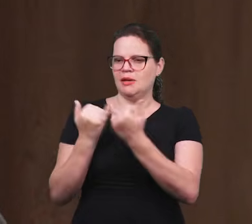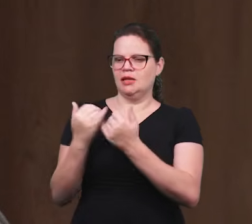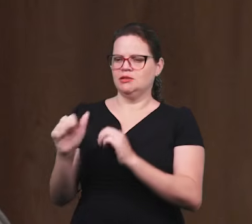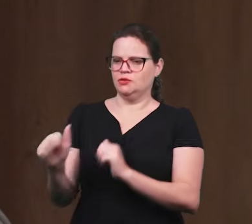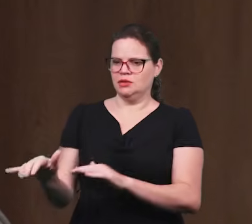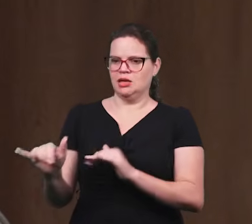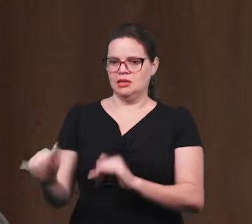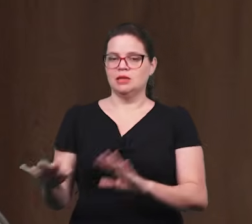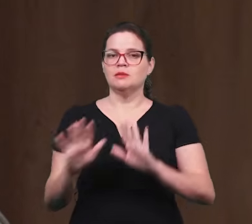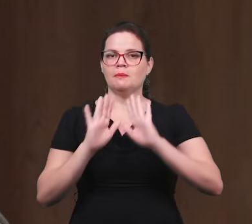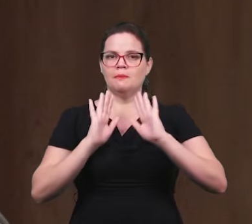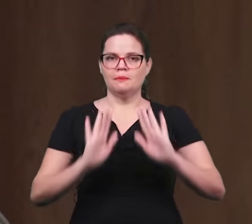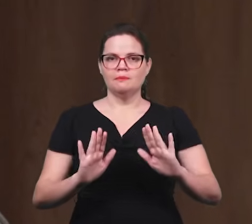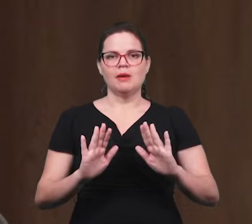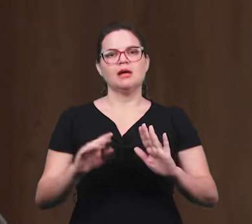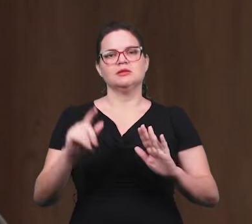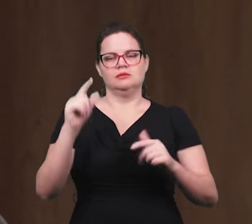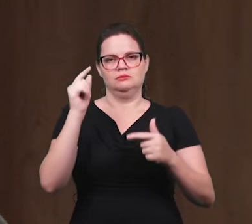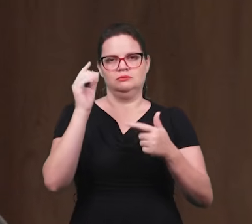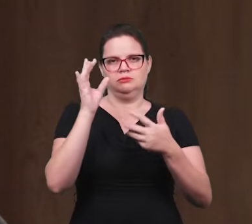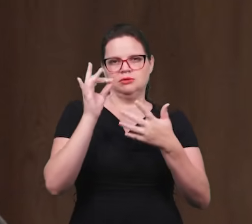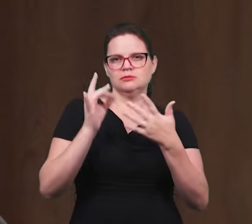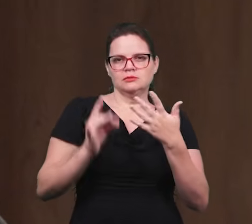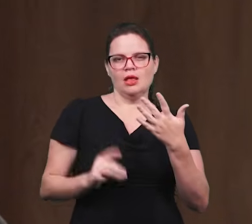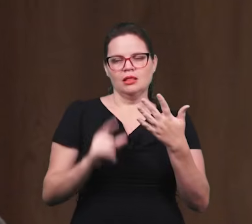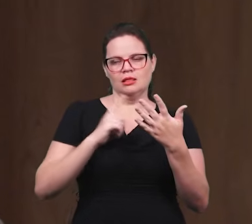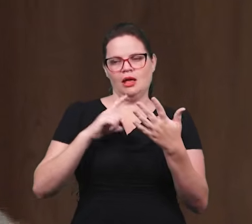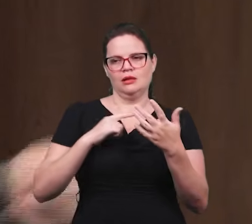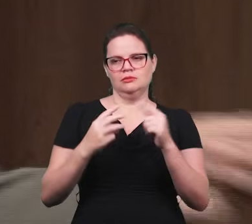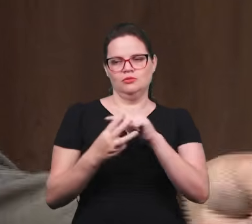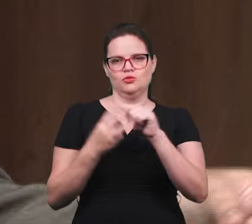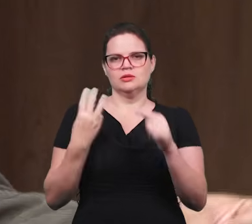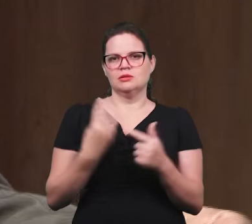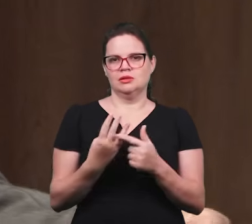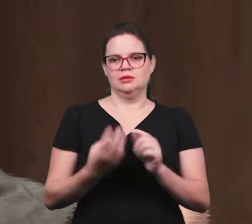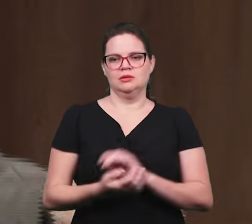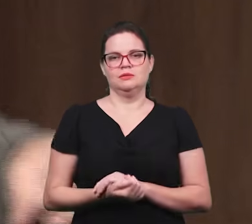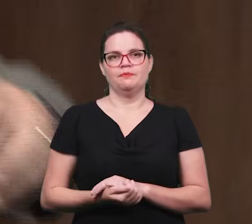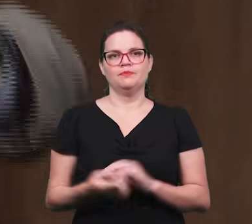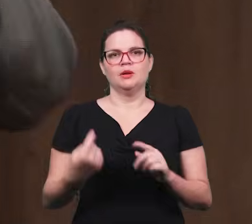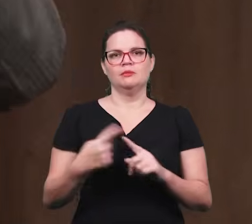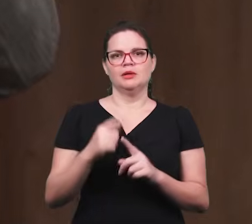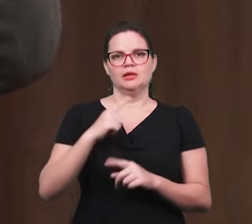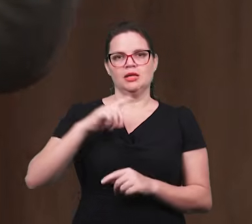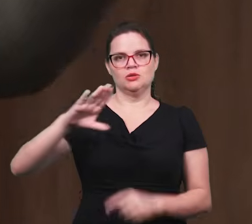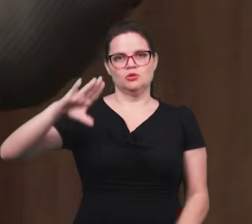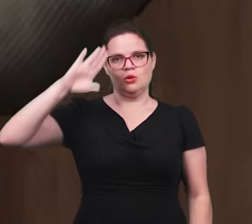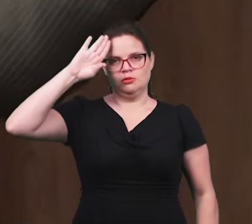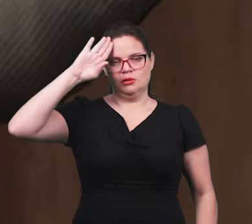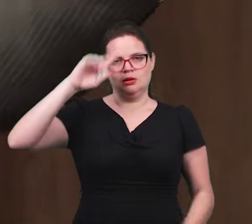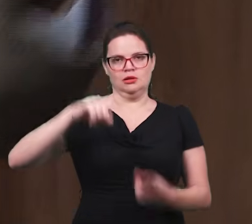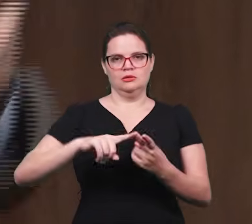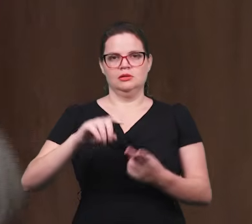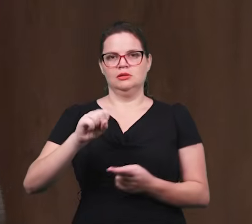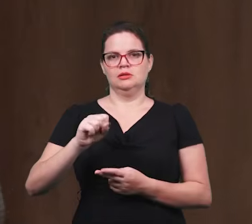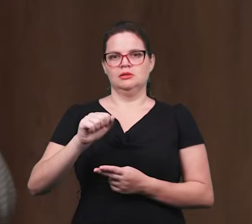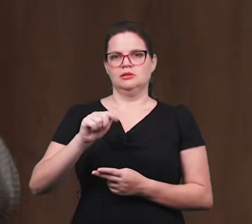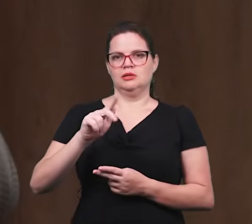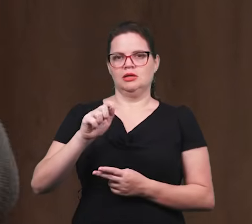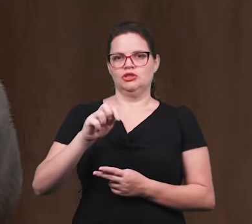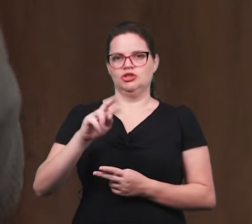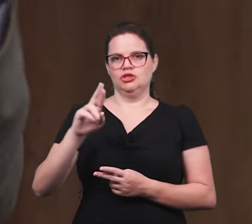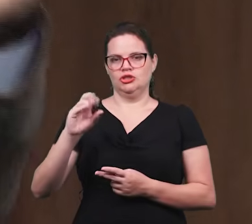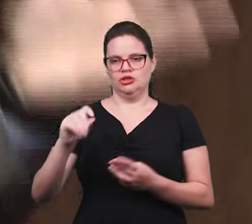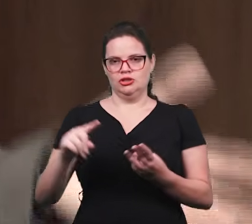para um detalhe, né, que é importante enfatizar, porque às vezes a pessoa então só existe o soldado, o sargento e o oficial da Academia Militar. Mas